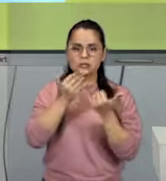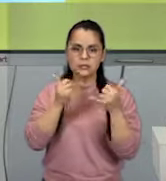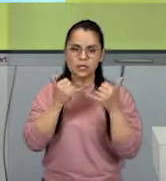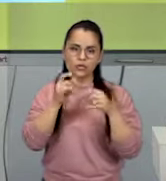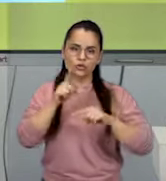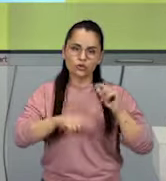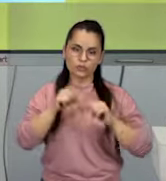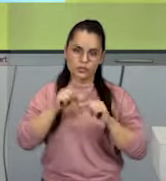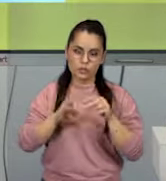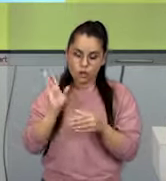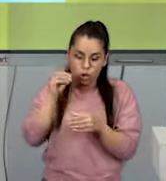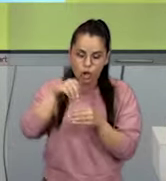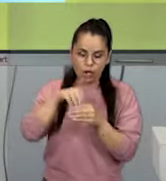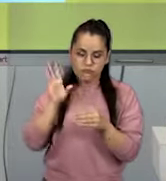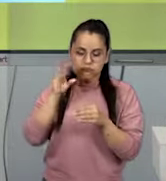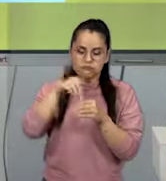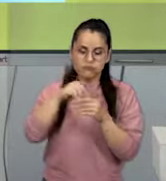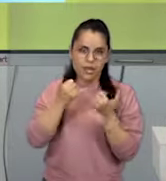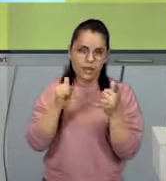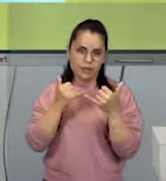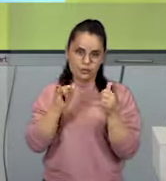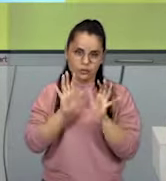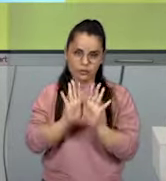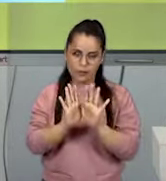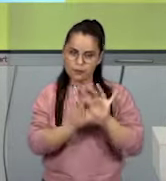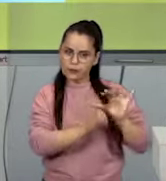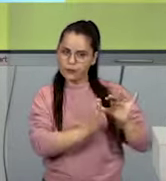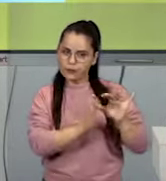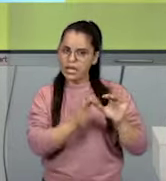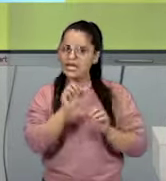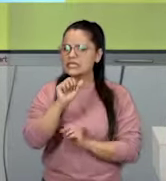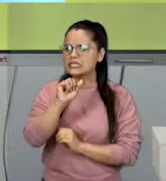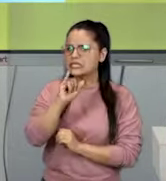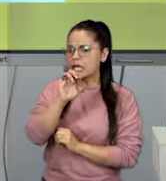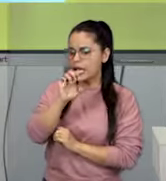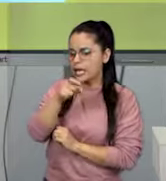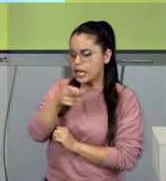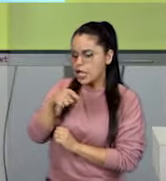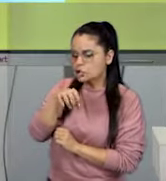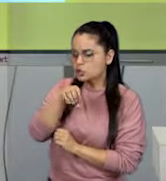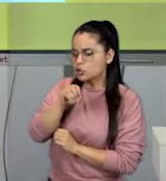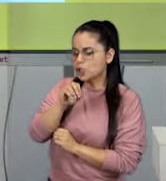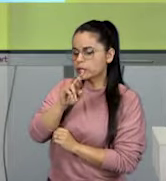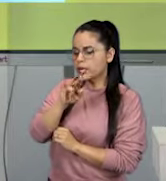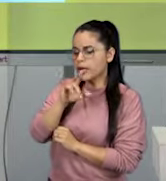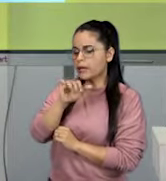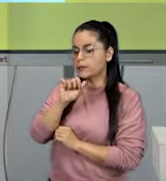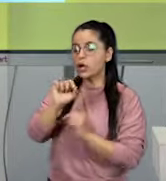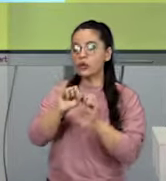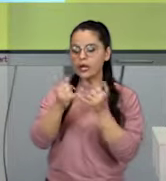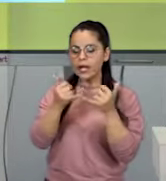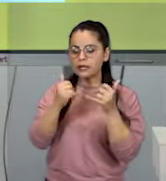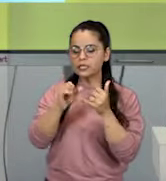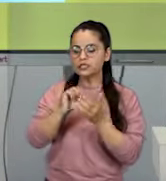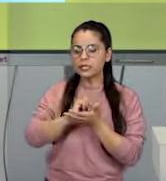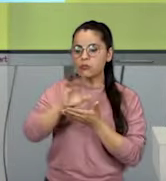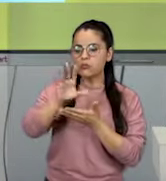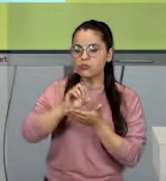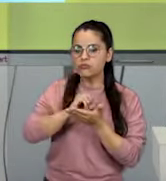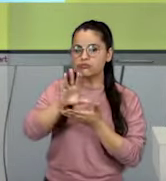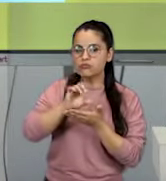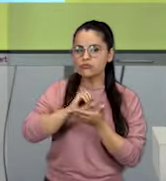eu estou colocando energia no sistema agora uma reação exotérmica a a a energia está saindo do